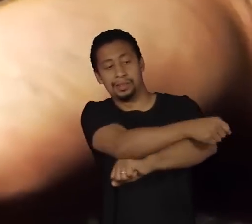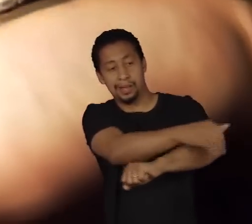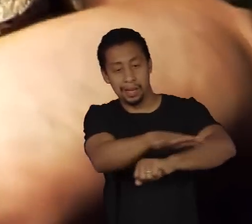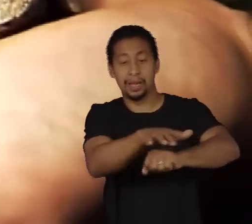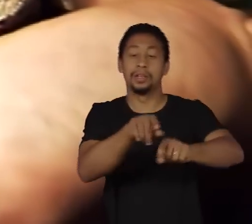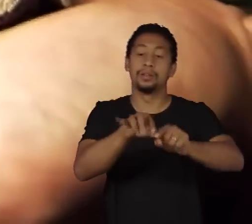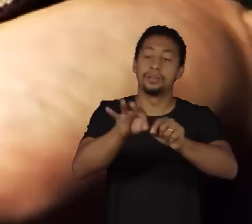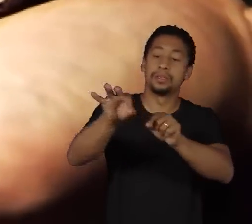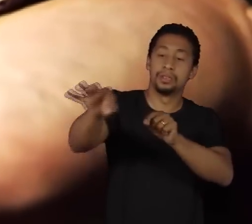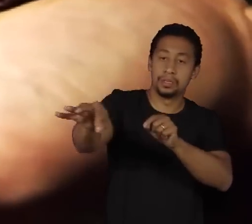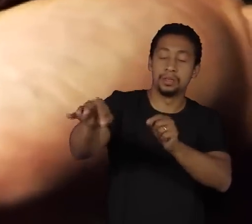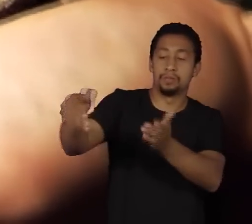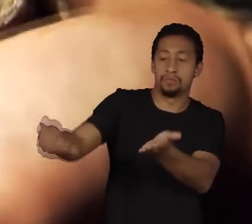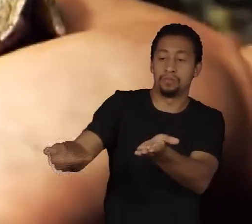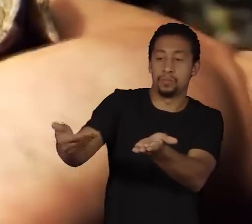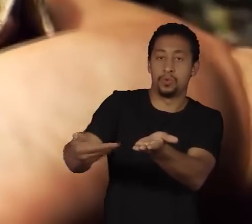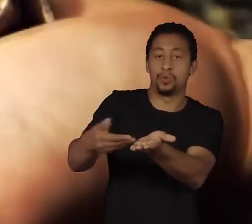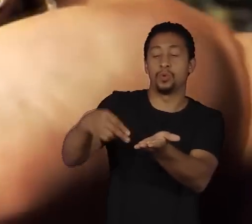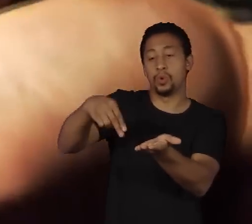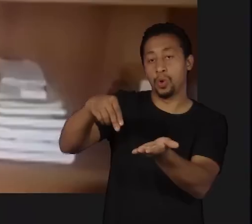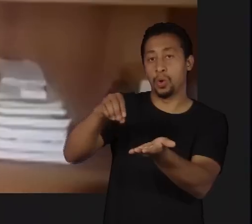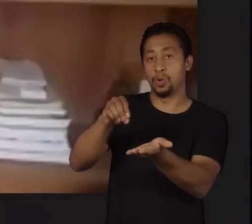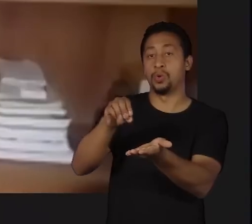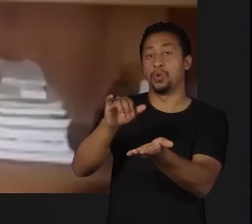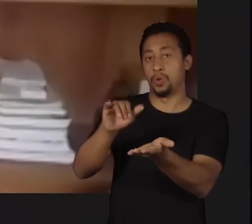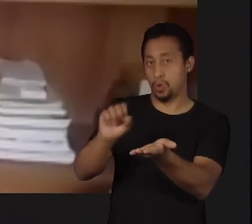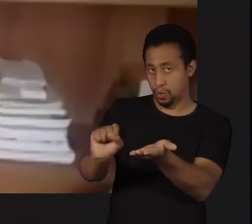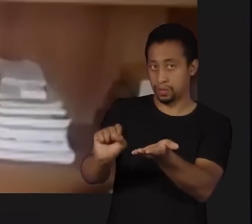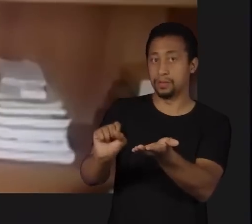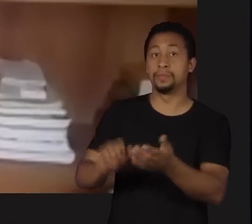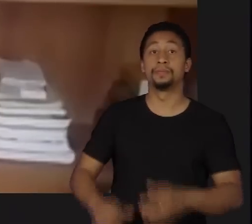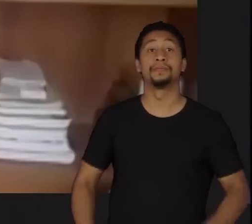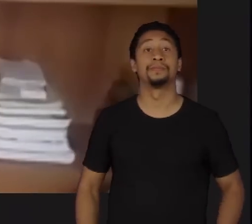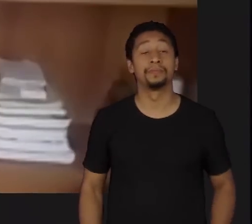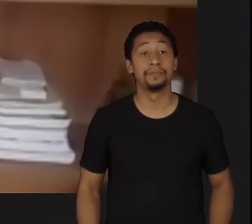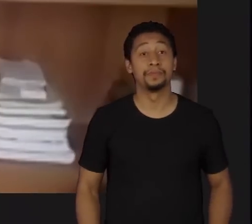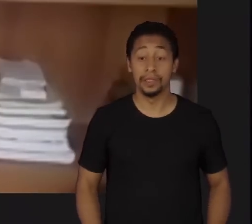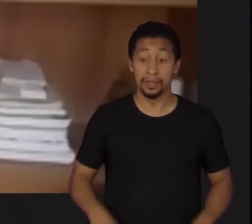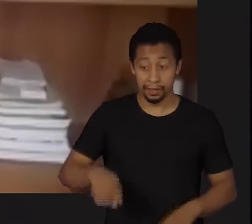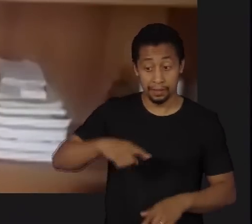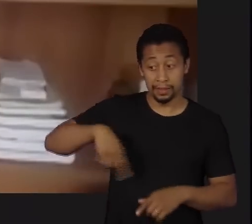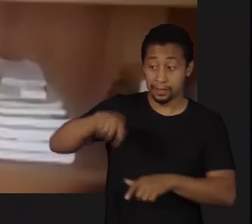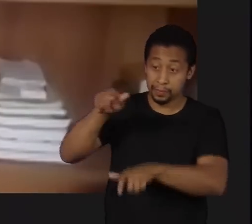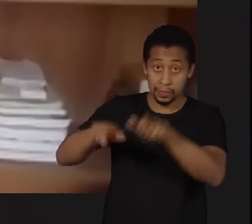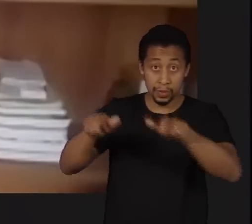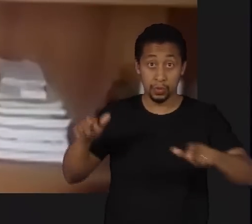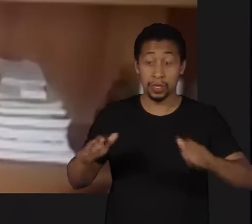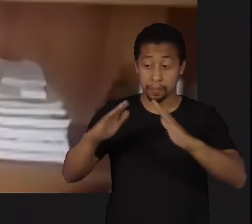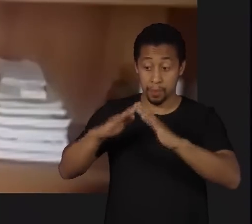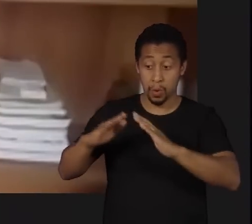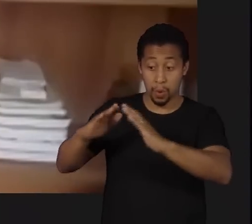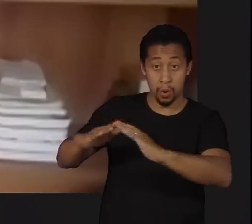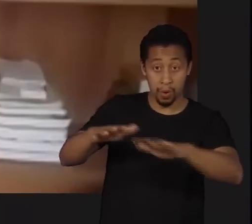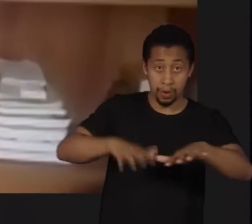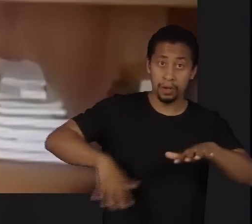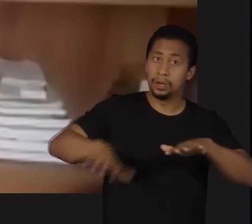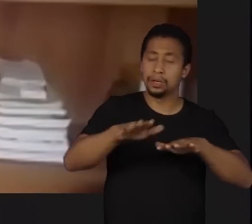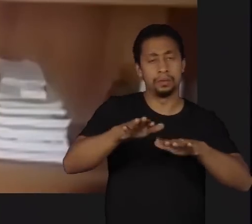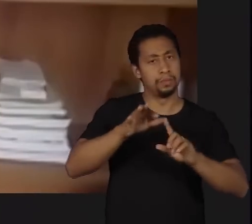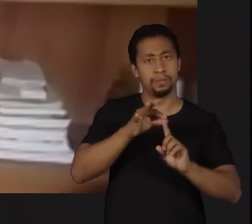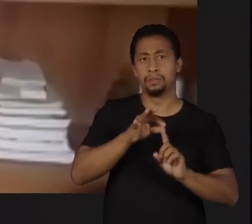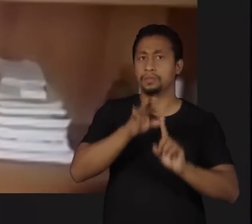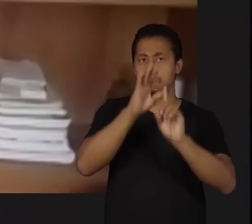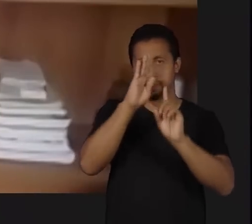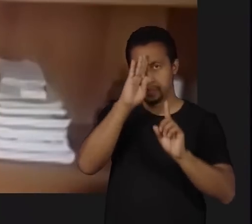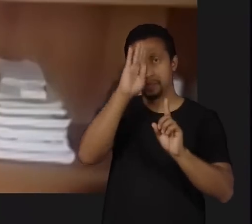Porto de Mós. Eles são os grandes protagonistas, né, do histórico uso e de